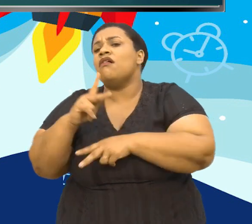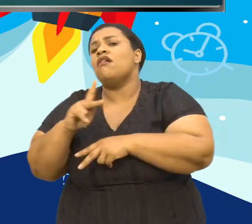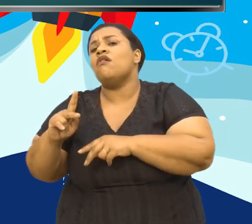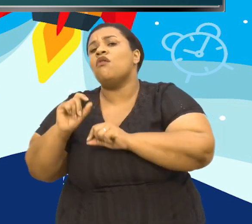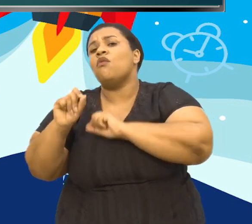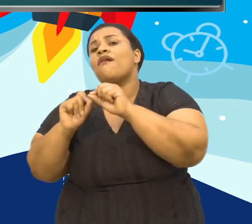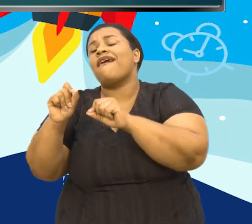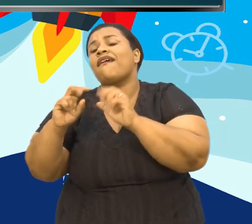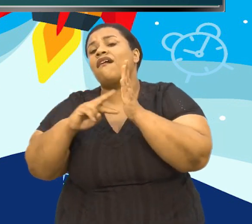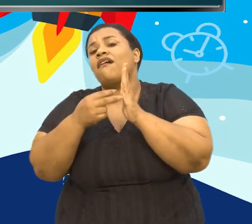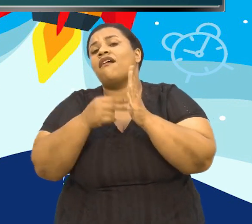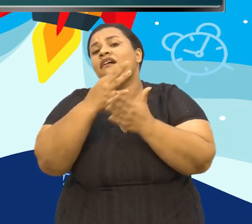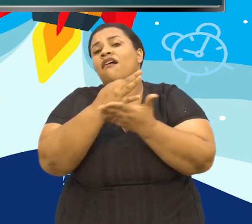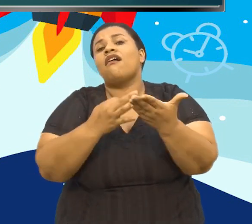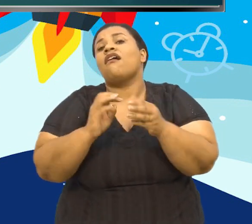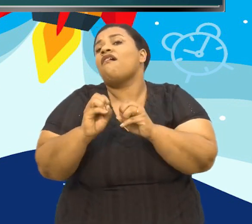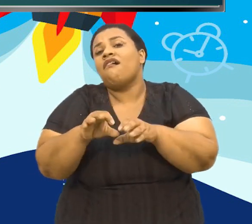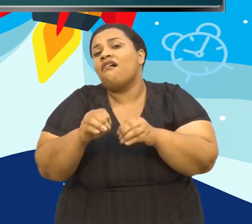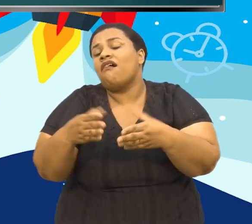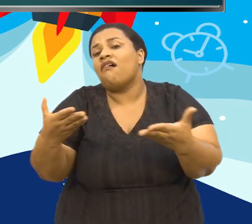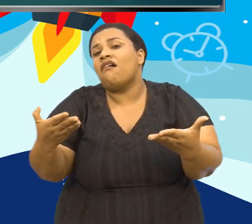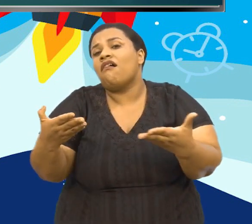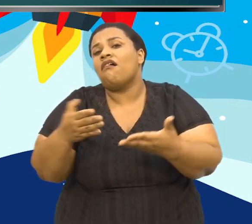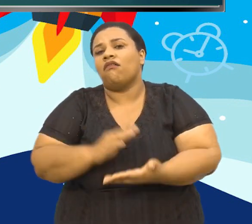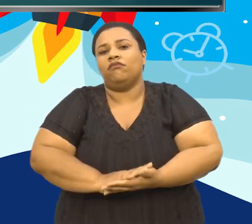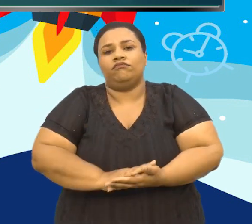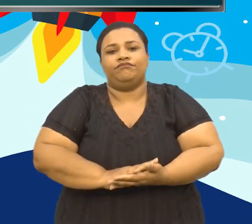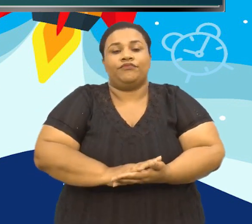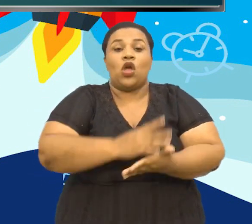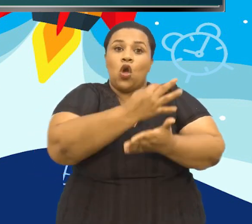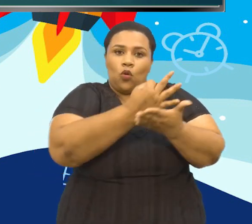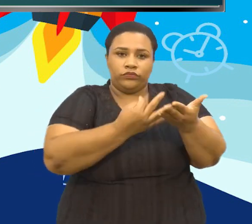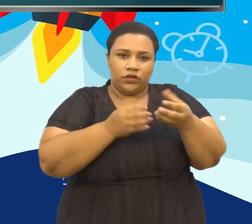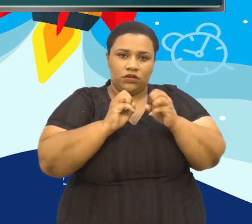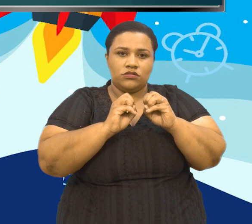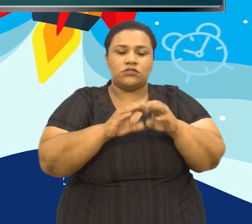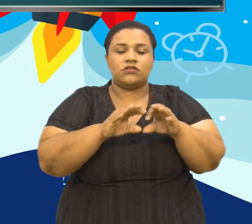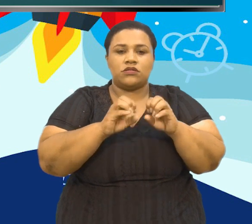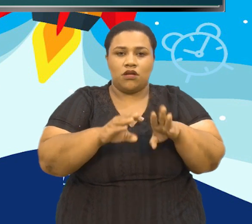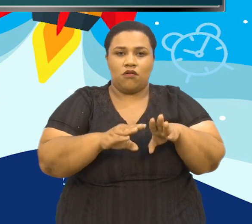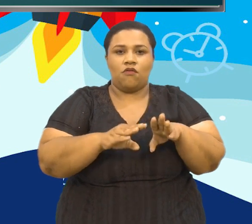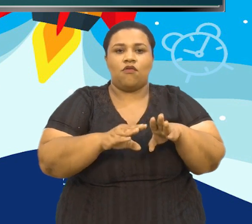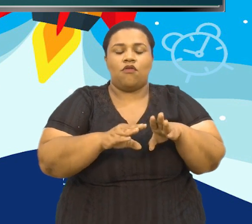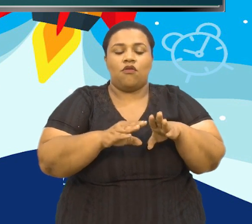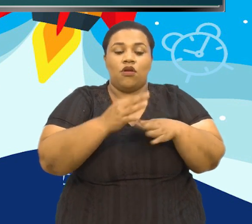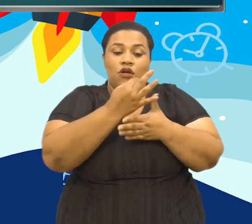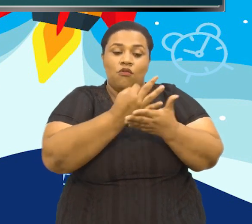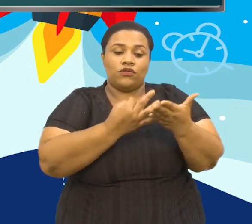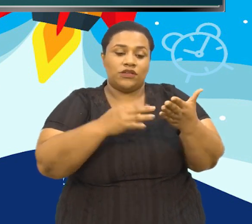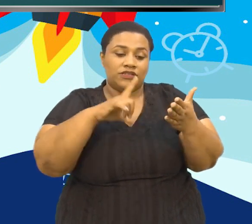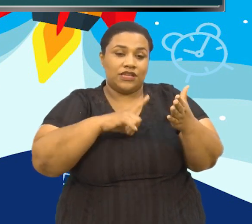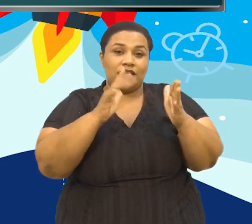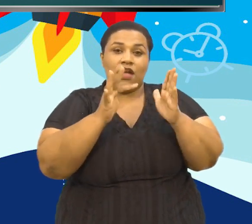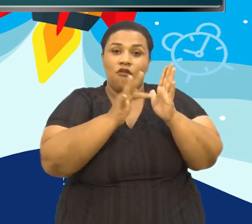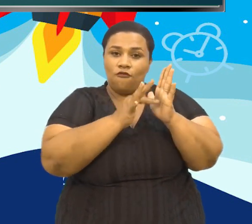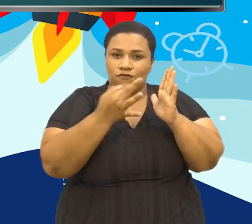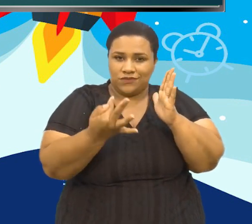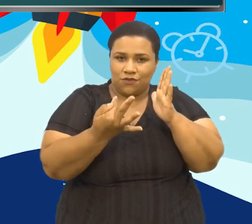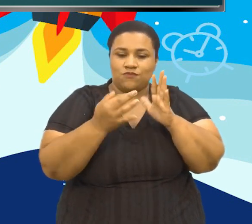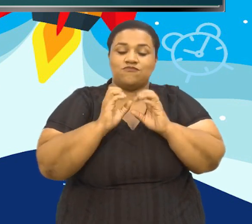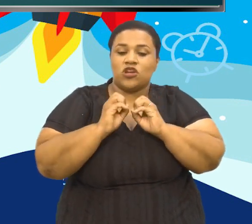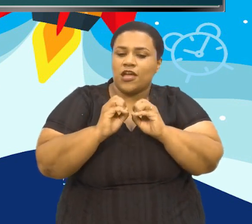professor, o que significa texto instrucional? Um texto instrucional é aquele cuja função